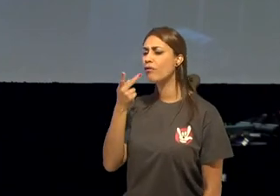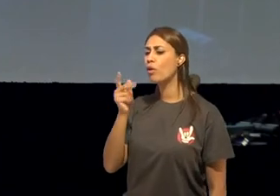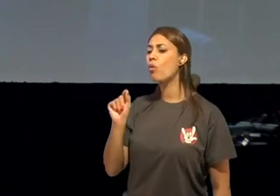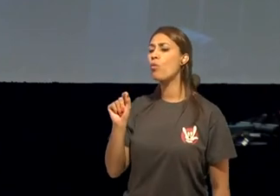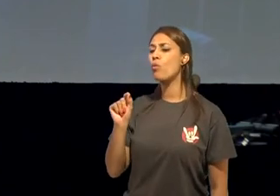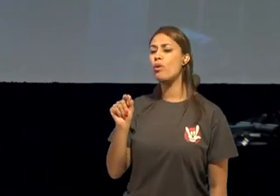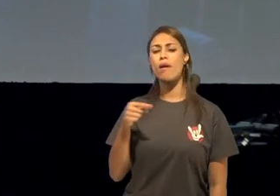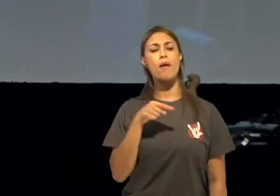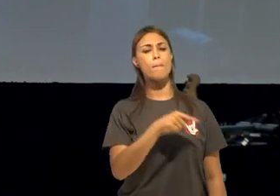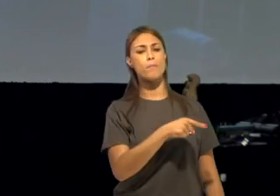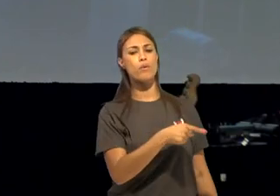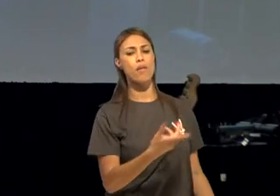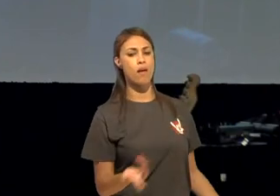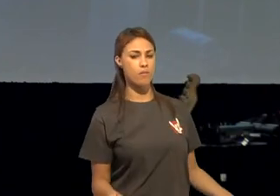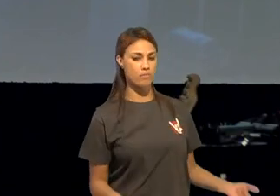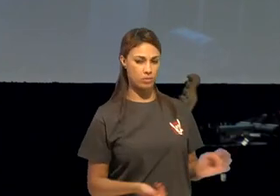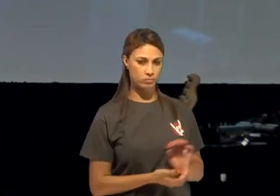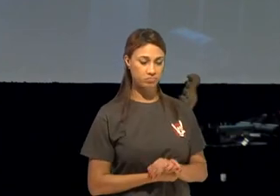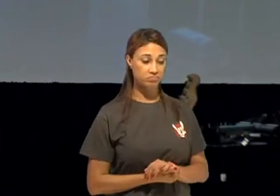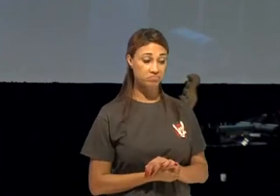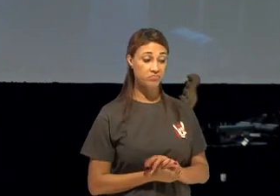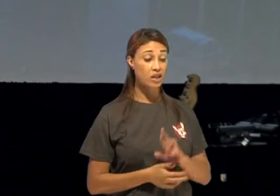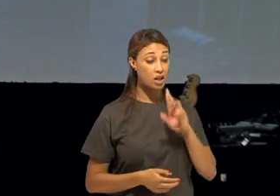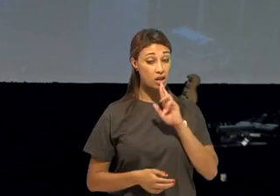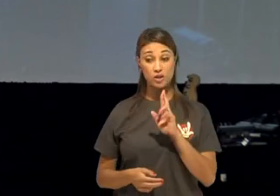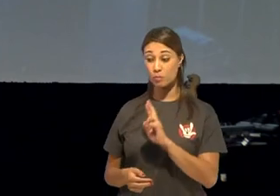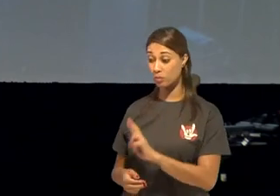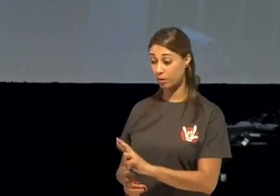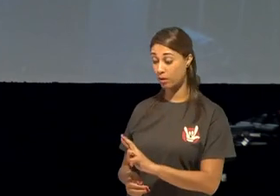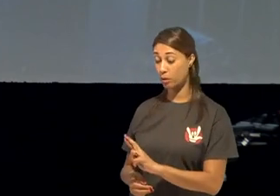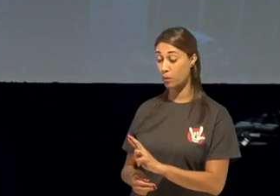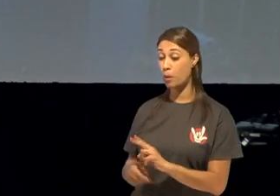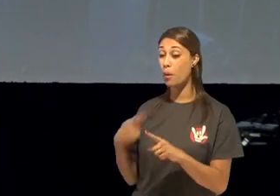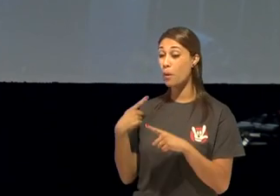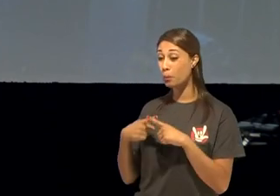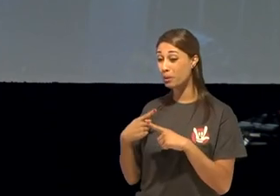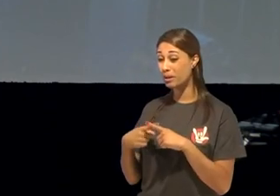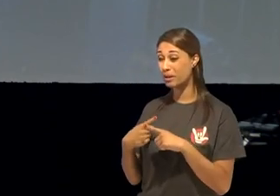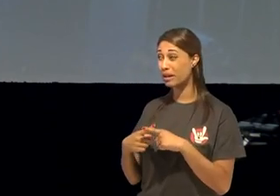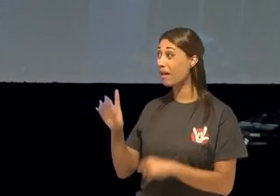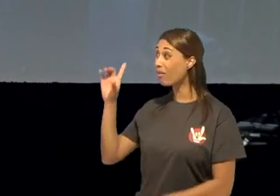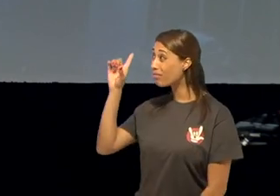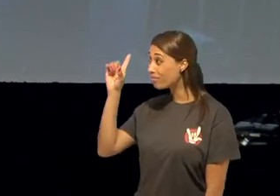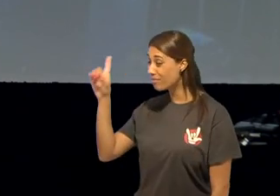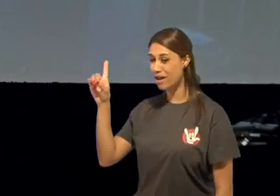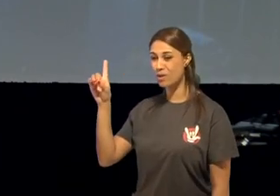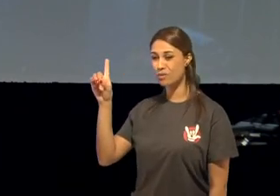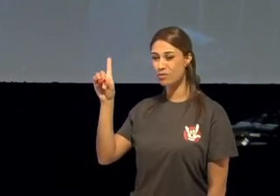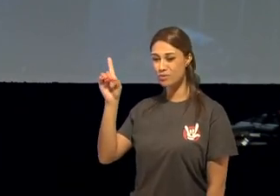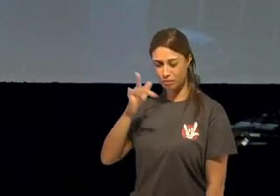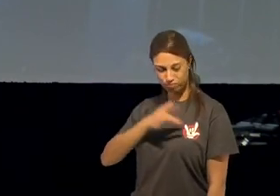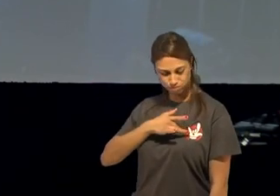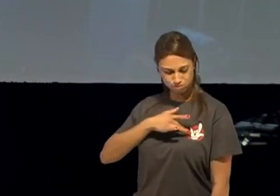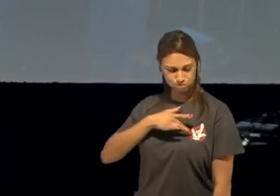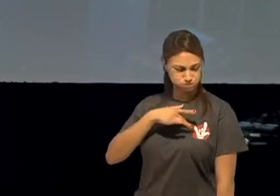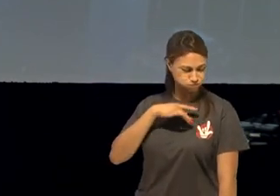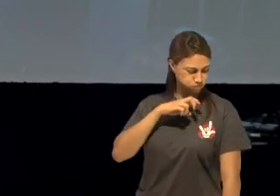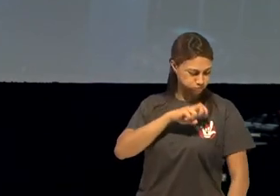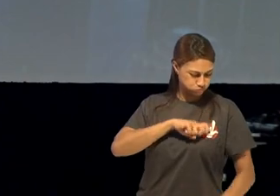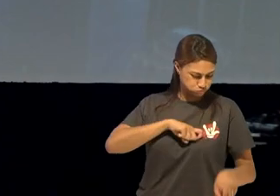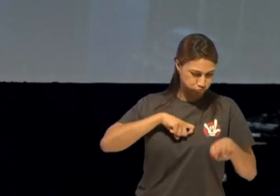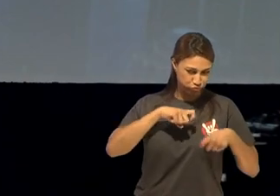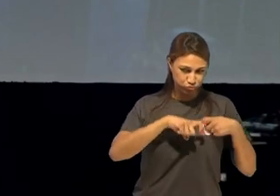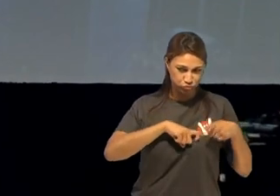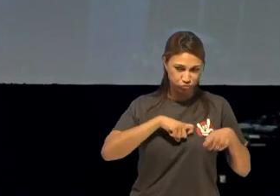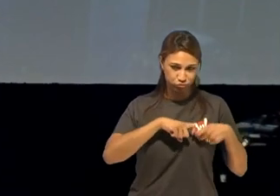Depois, quando eles vieram me perguntar, eu disse: é porque eu estava sendo cavado. E não tem ninguém nessa terra que me faça